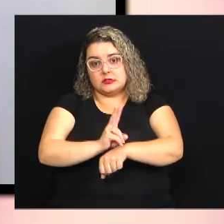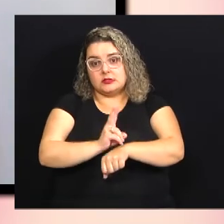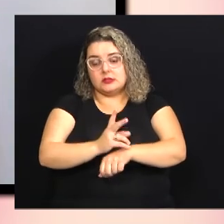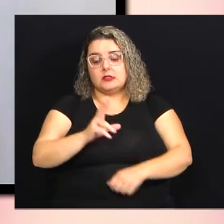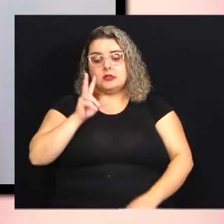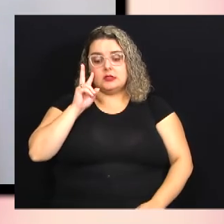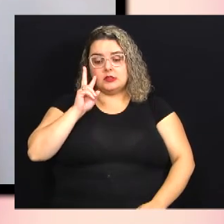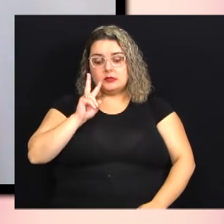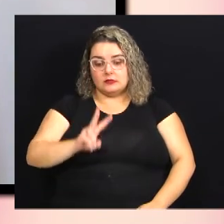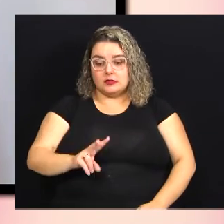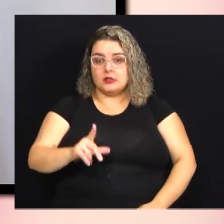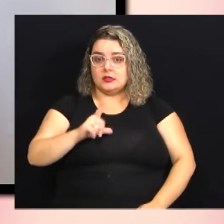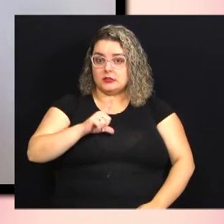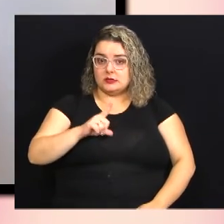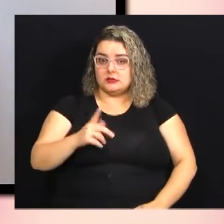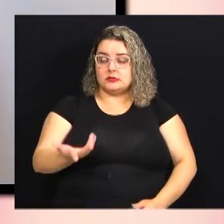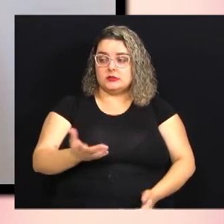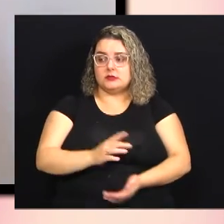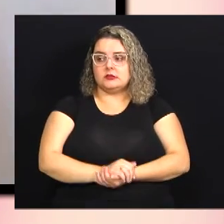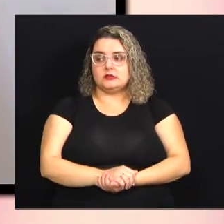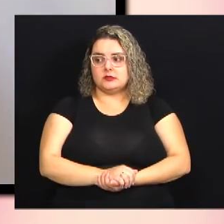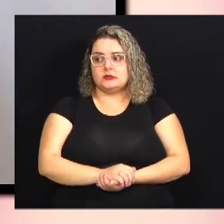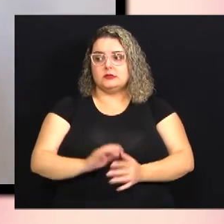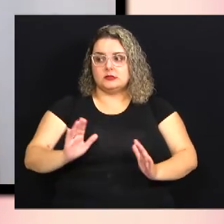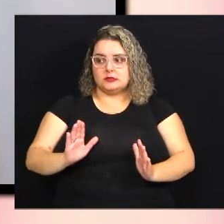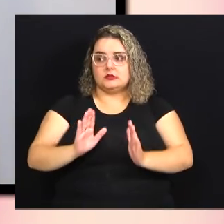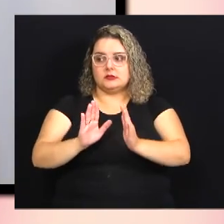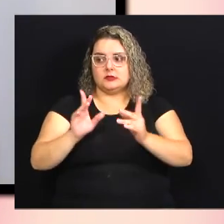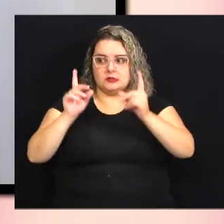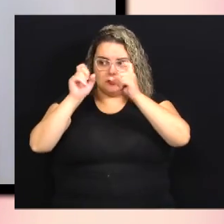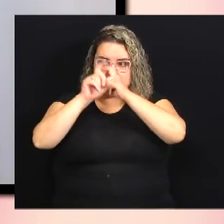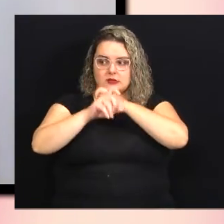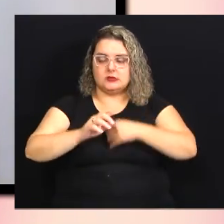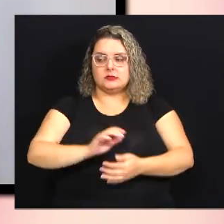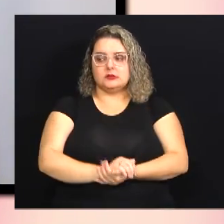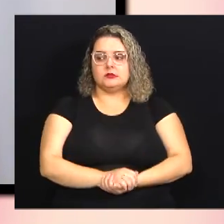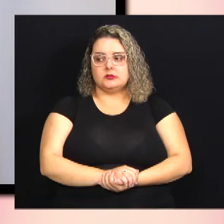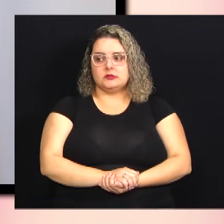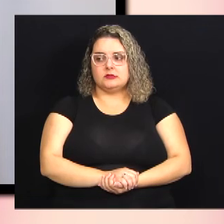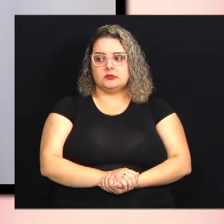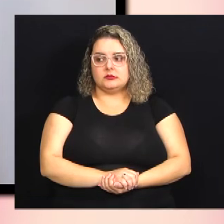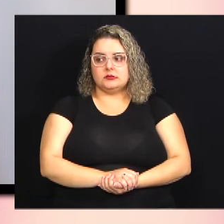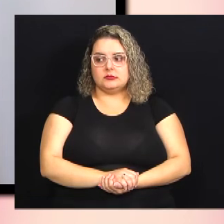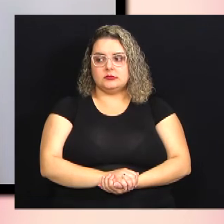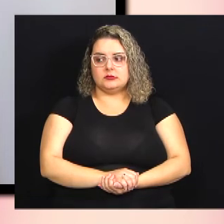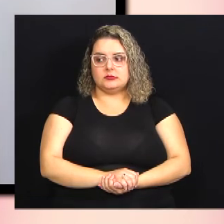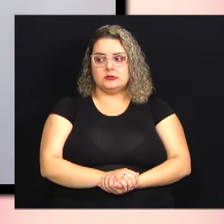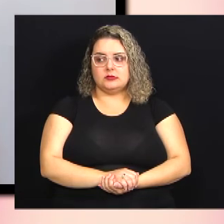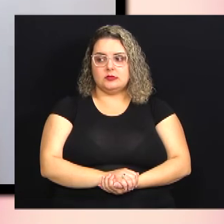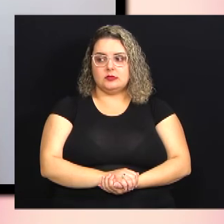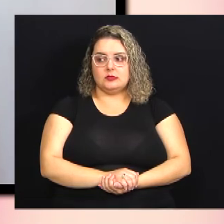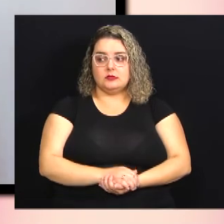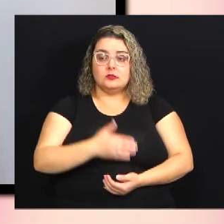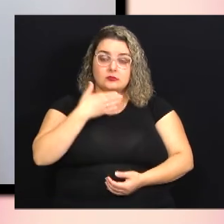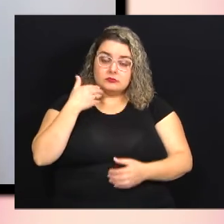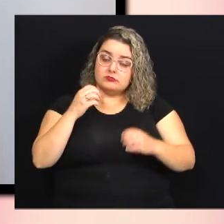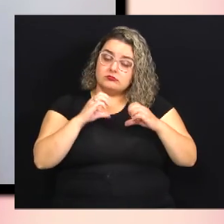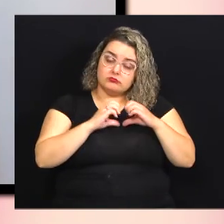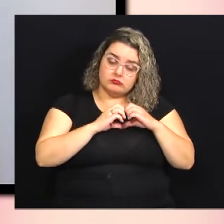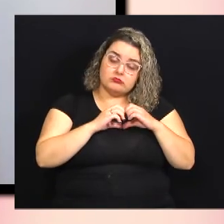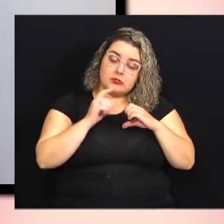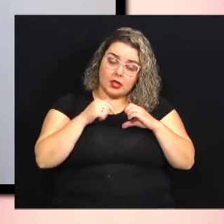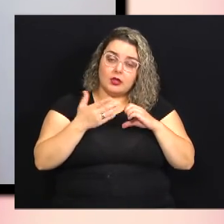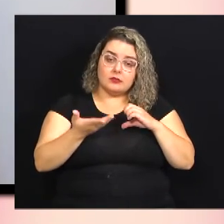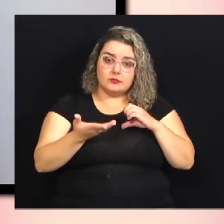ter para encarar esse desafio. E o que vai melhor é o